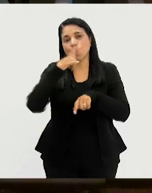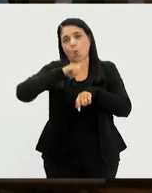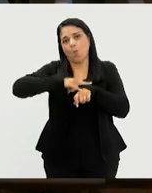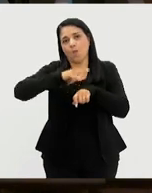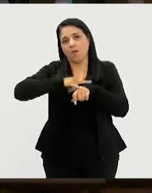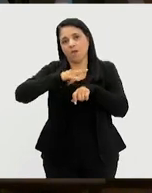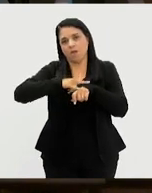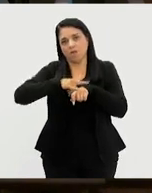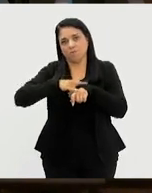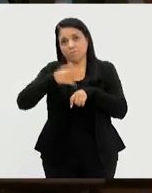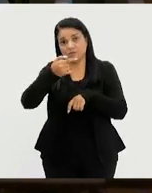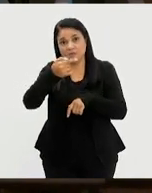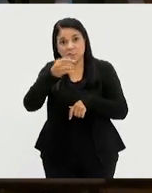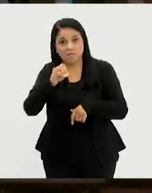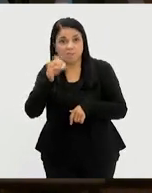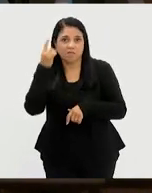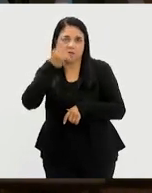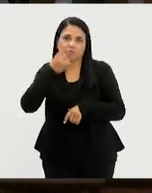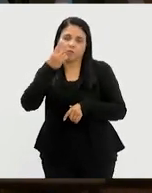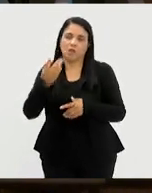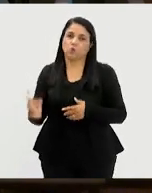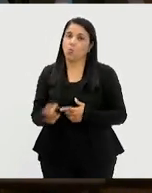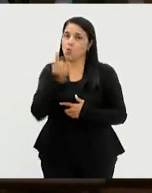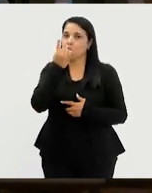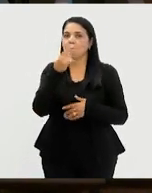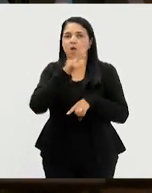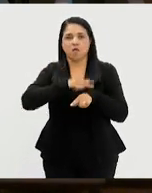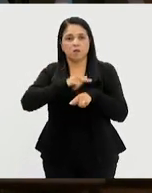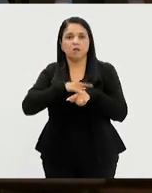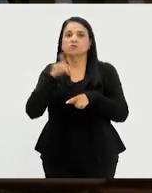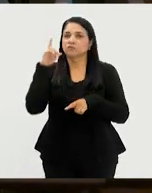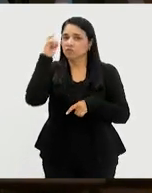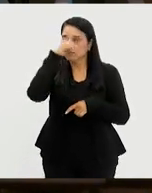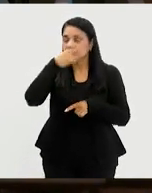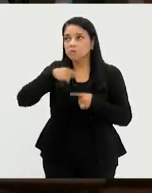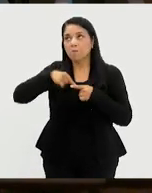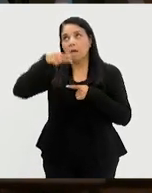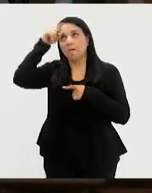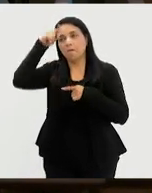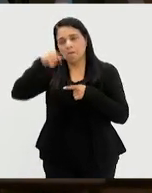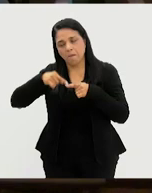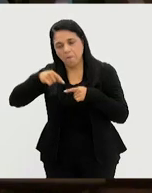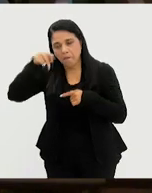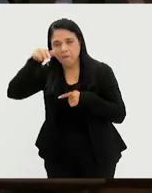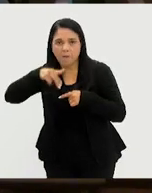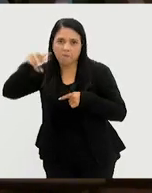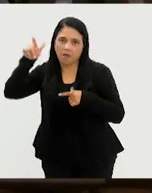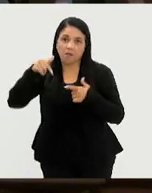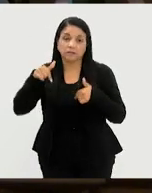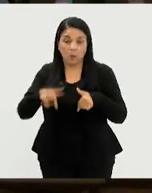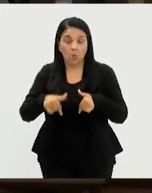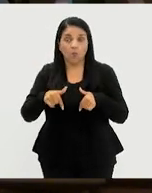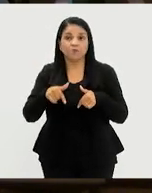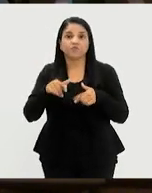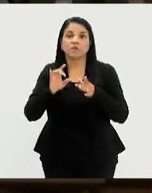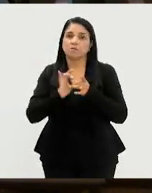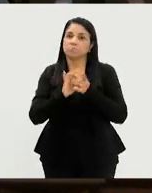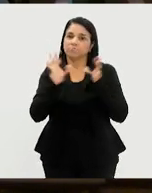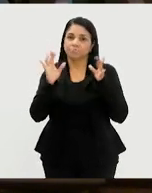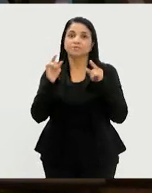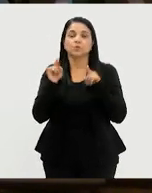70 o conjunto do 70 parlamentares e fica difícil a gente lá no Enfim então já autorizada a